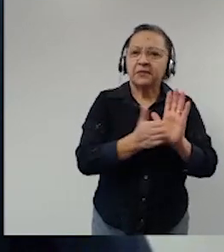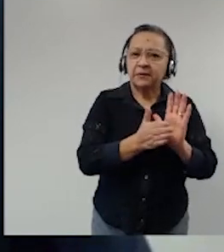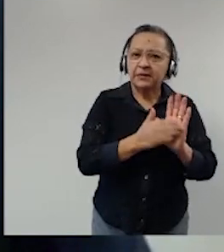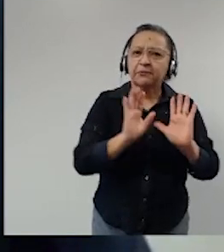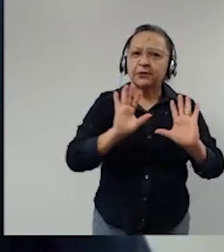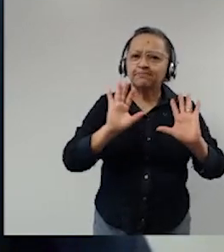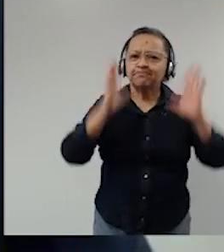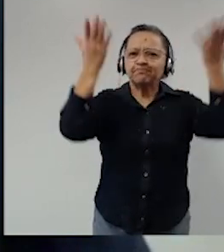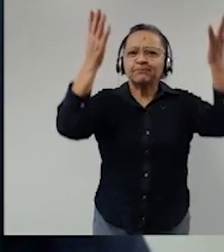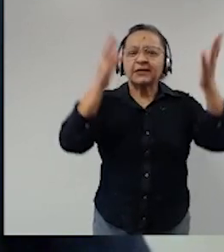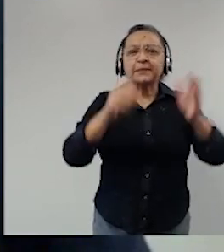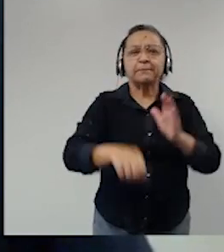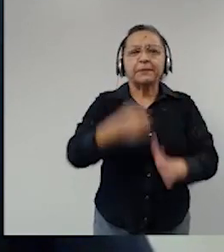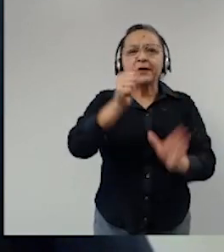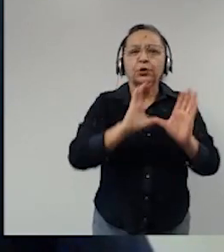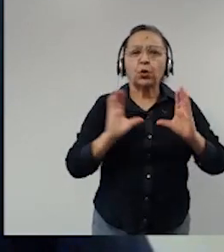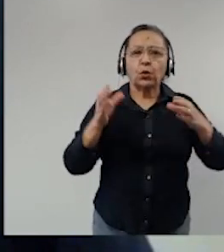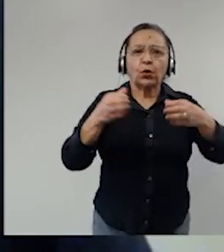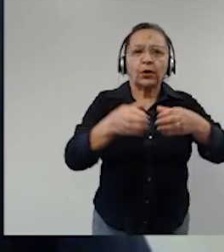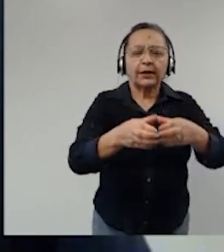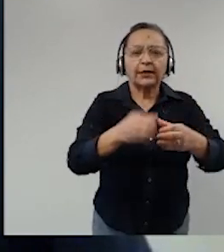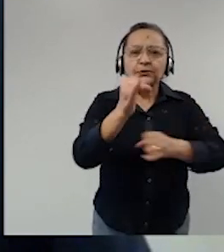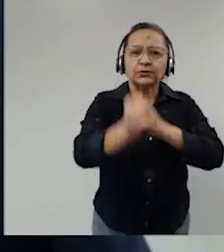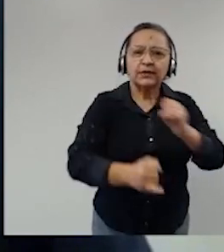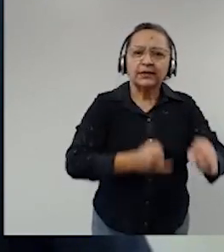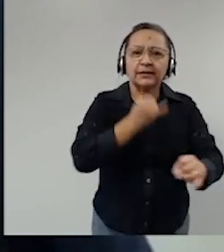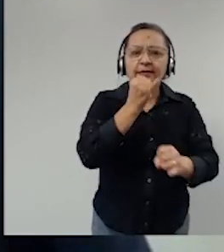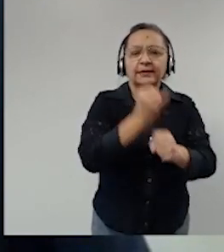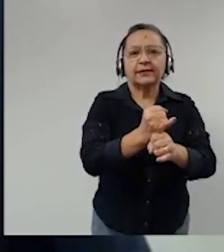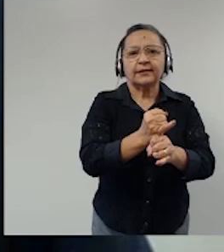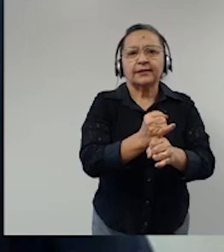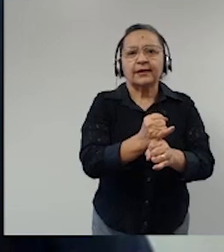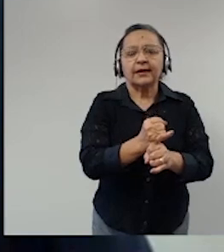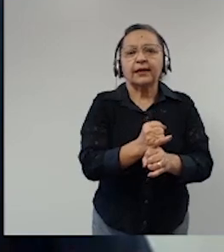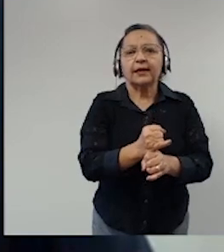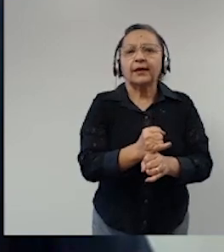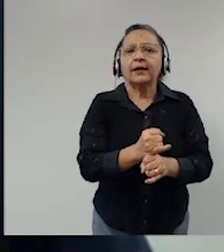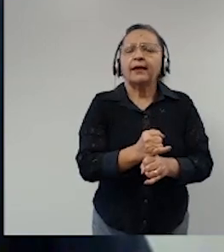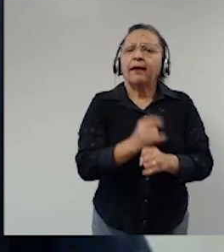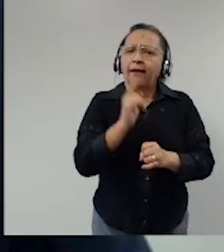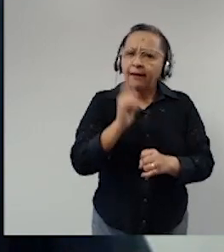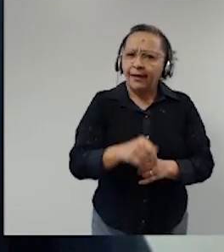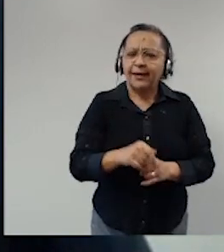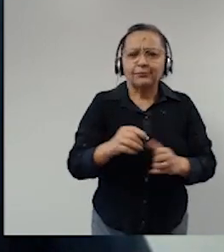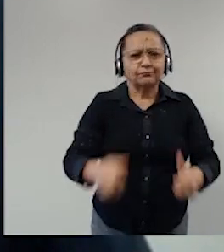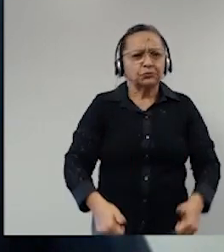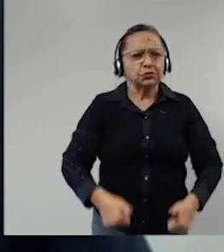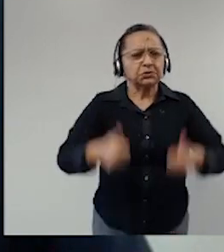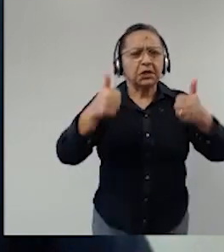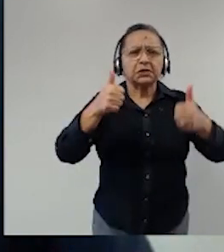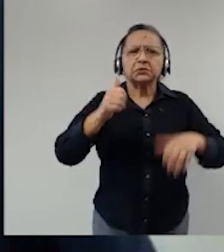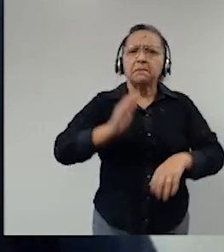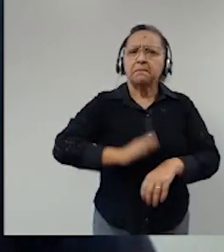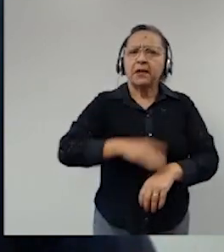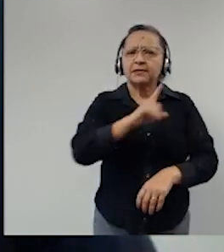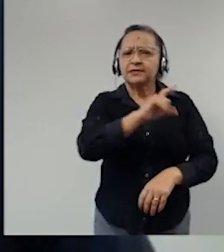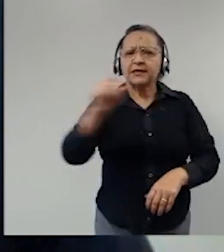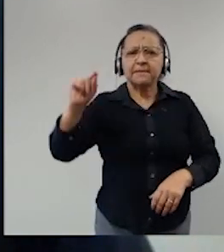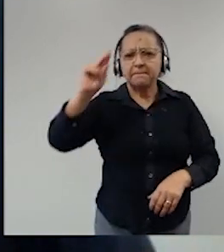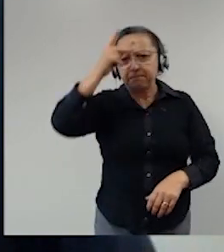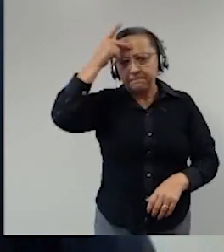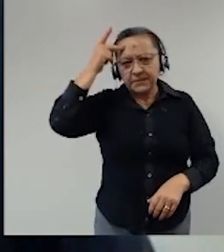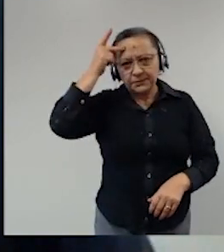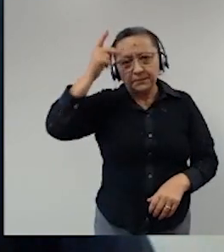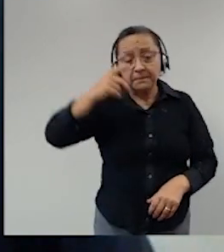esse evento que já é um verdadeiro sucesso, né? Contando com mais de 100 mil inscritos e